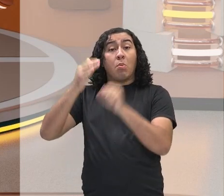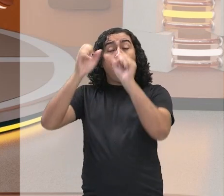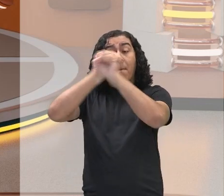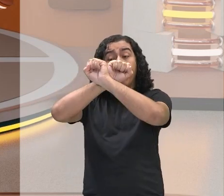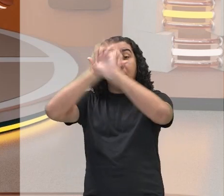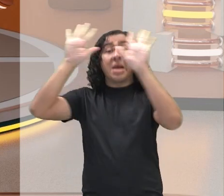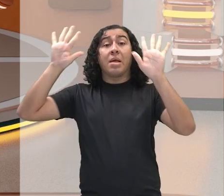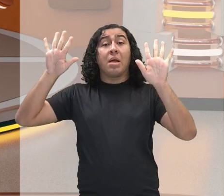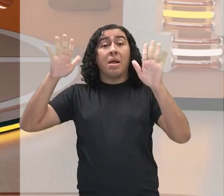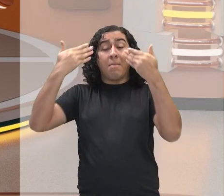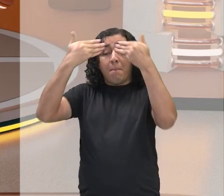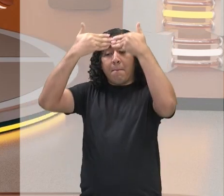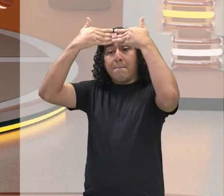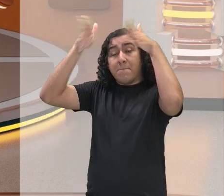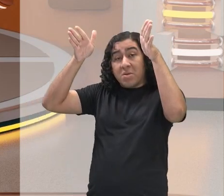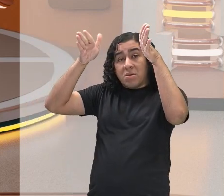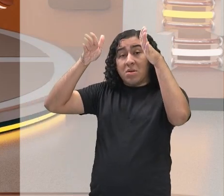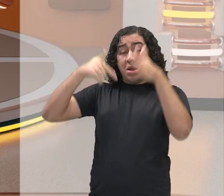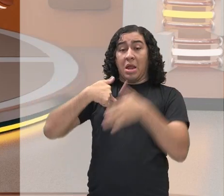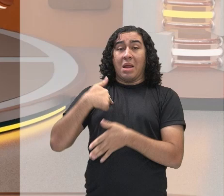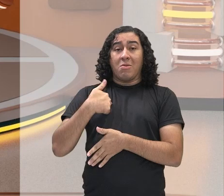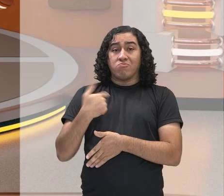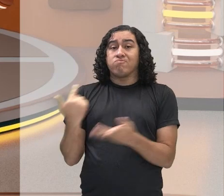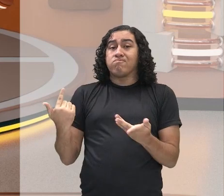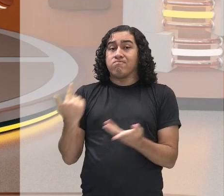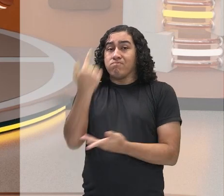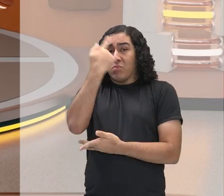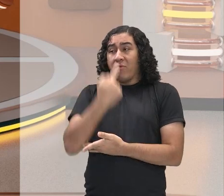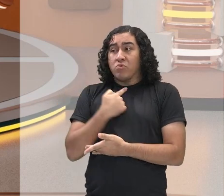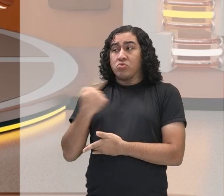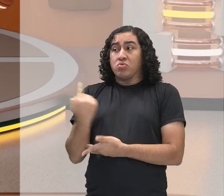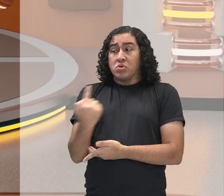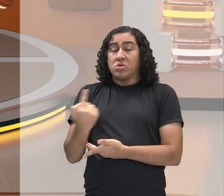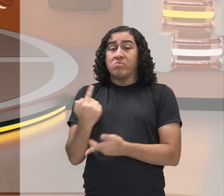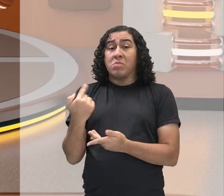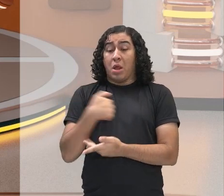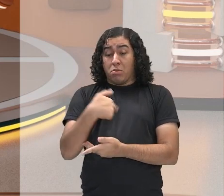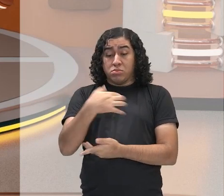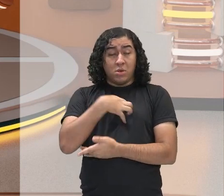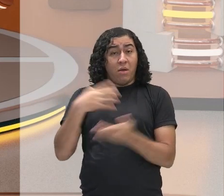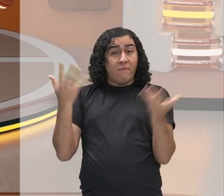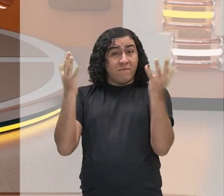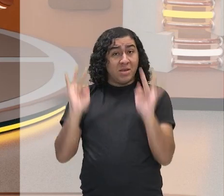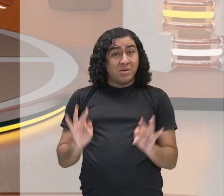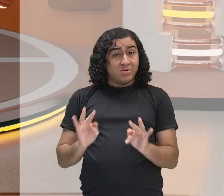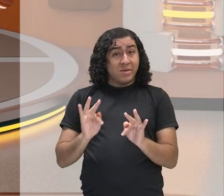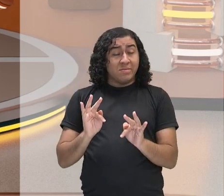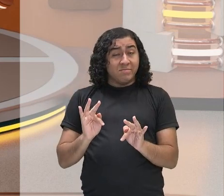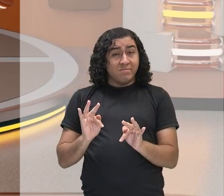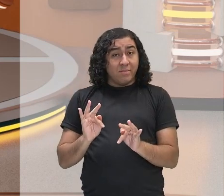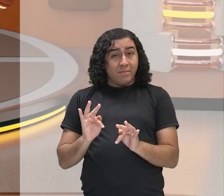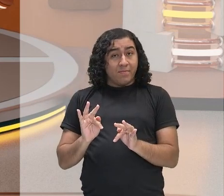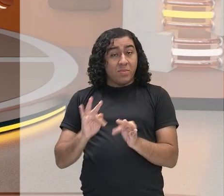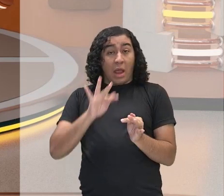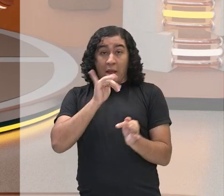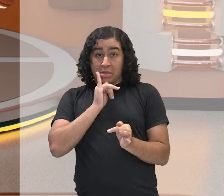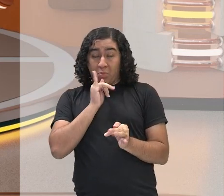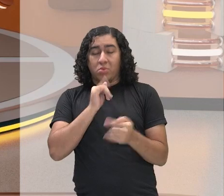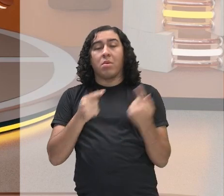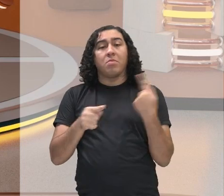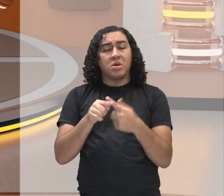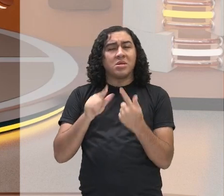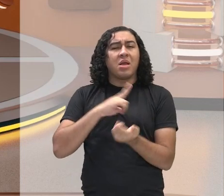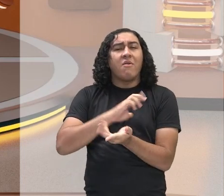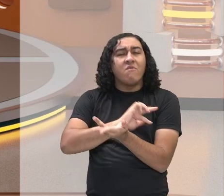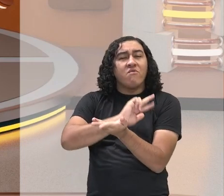minha existência aí, então eu vou ser feliz, porque existem muitas narrativas que vão